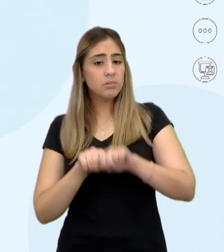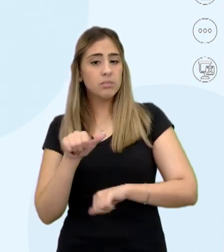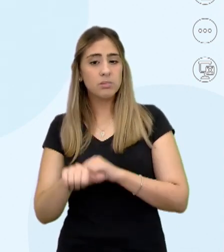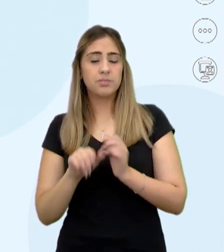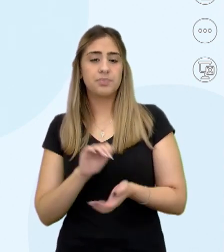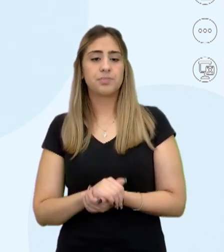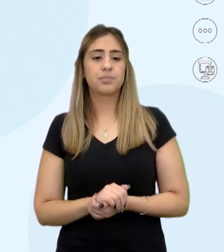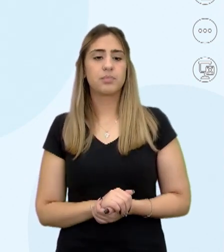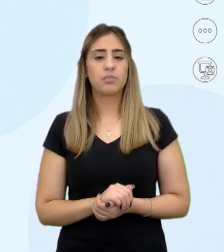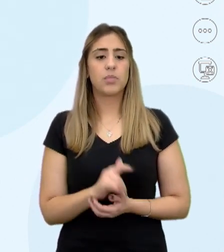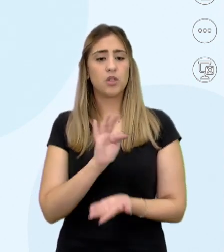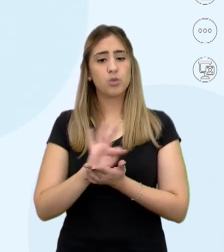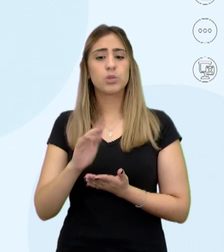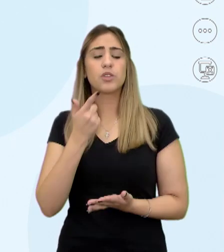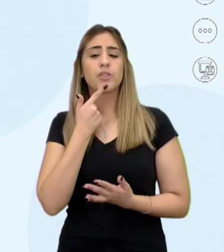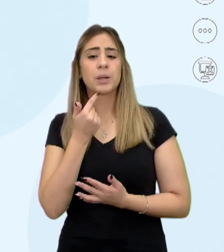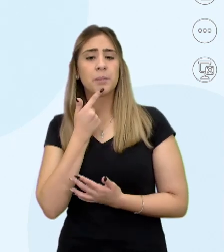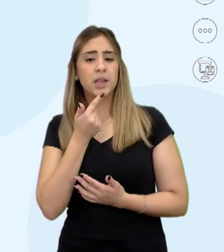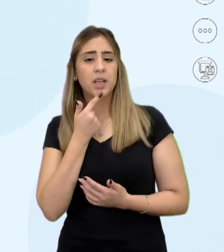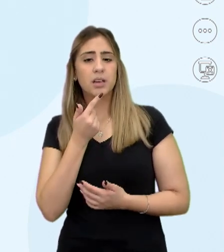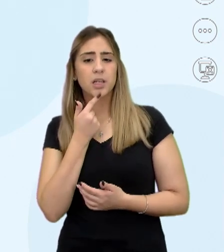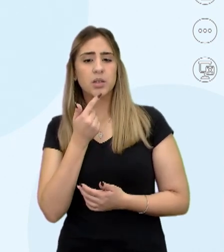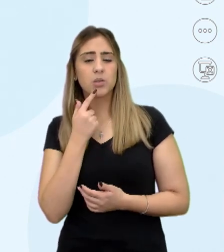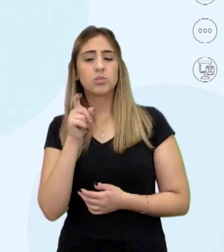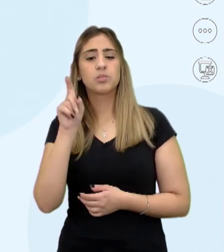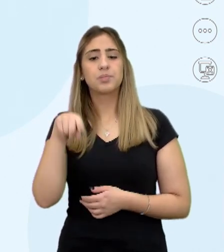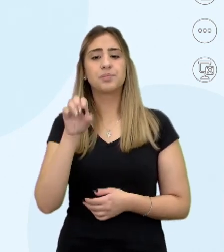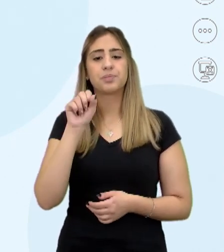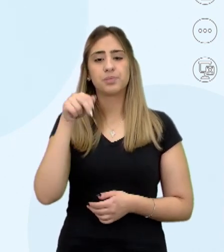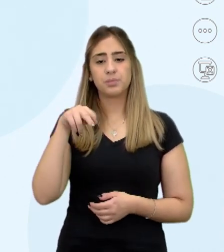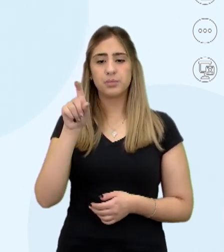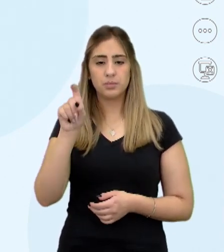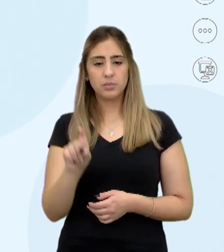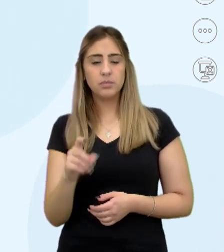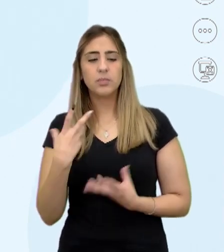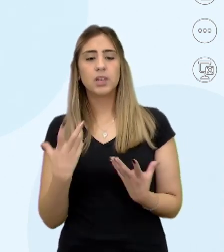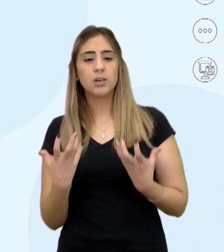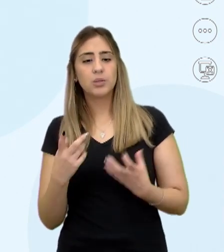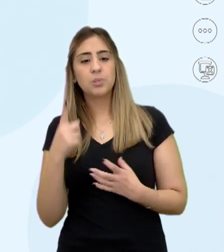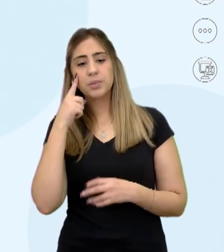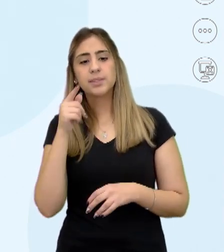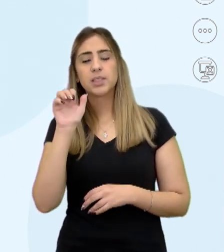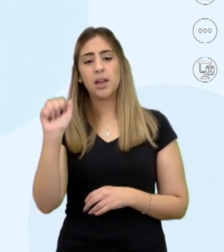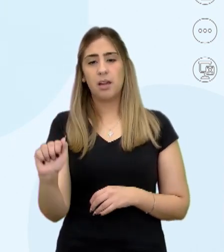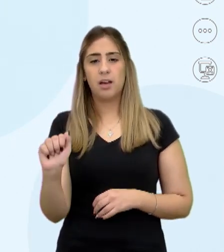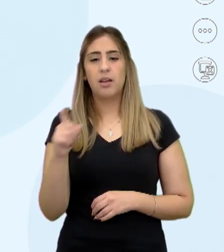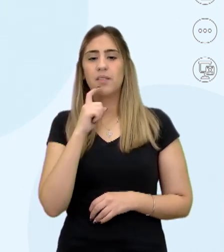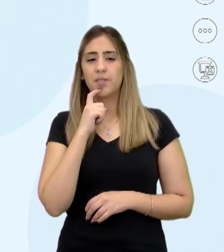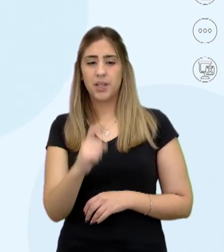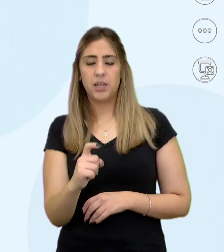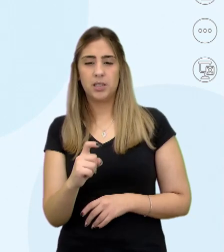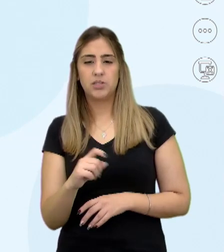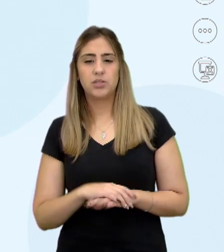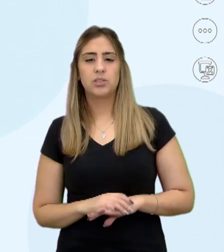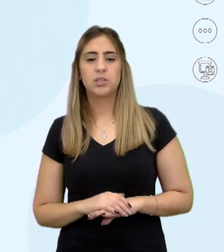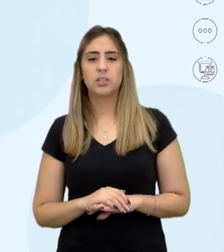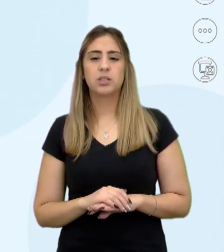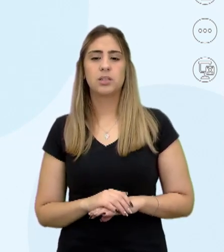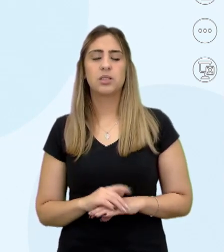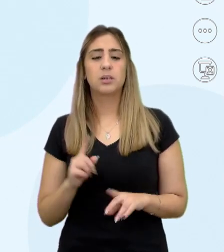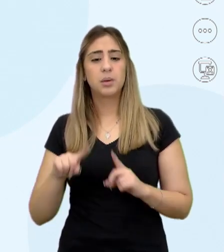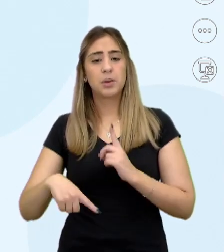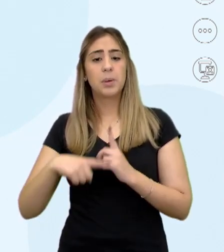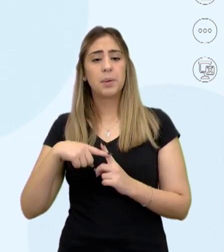Então, a gente tem lá a função em vermelho, que é a nossa seno de x. Eu quero que você pense no item A, na função verde. Seno de